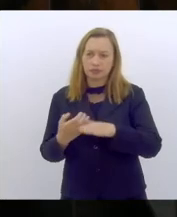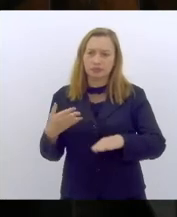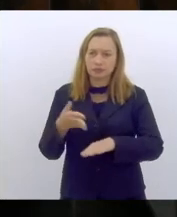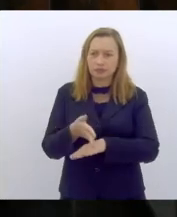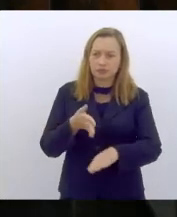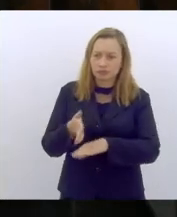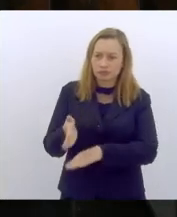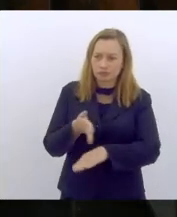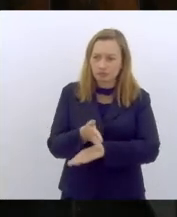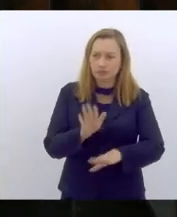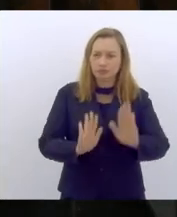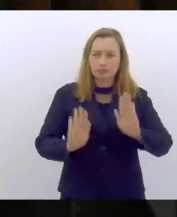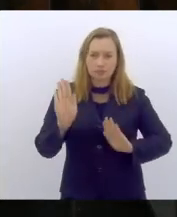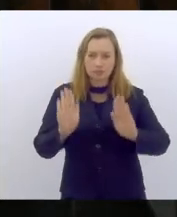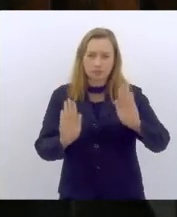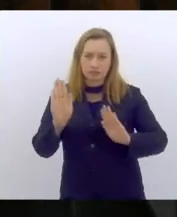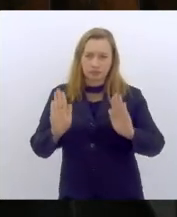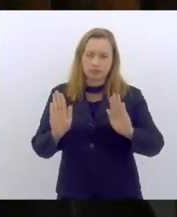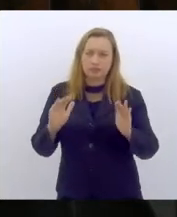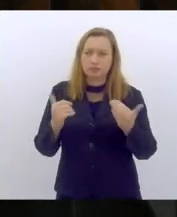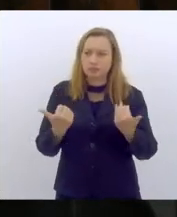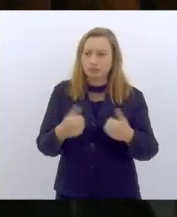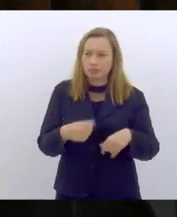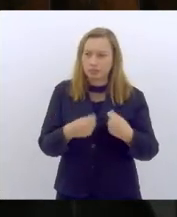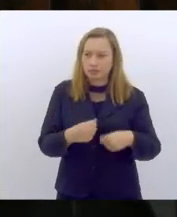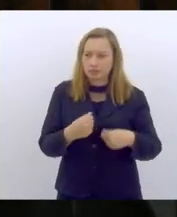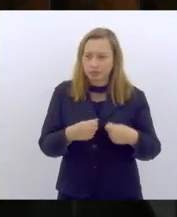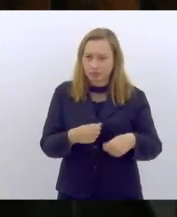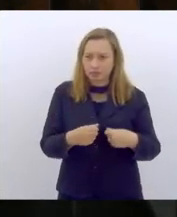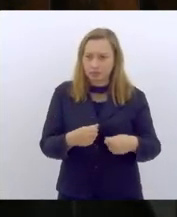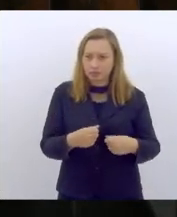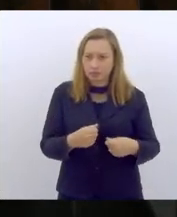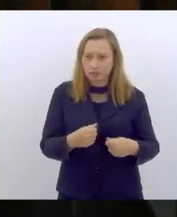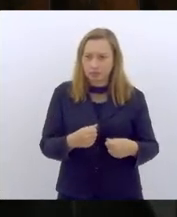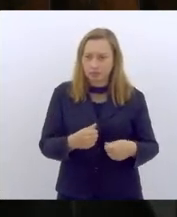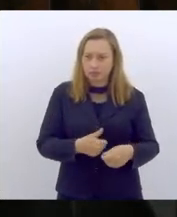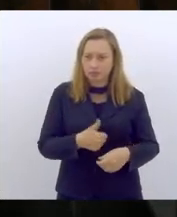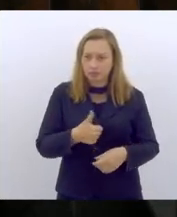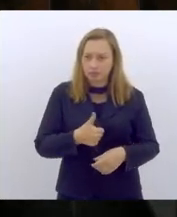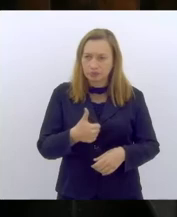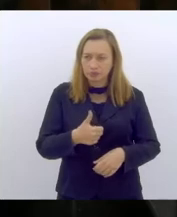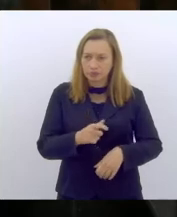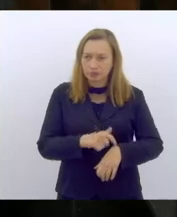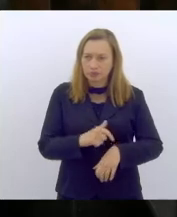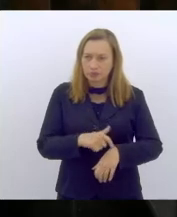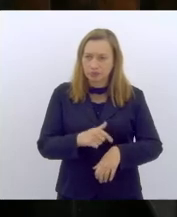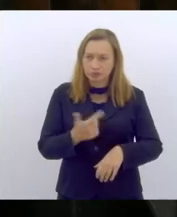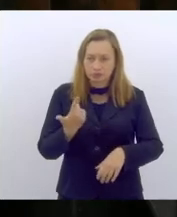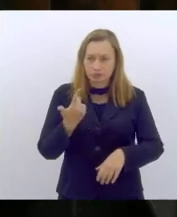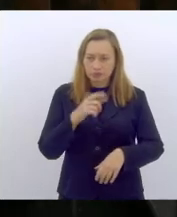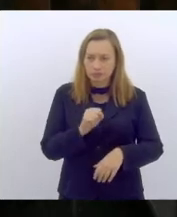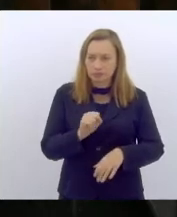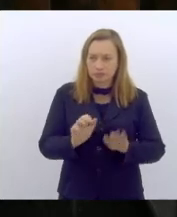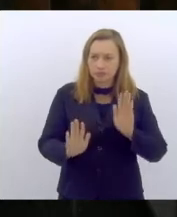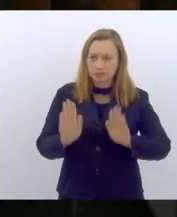na licitação deveriam dar como lance para ganhar licitação